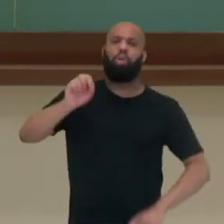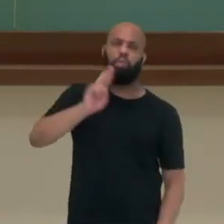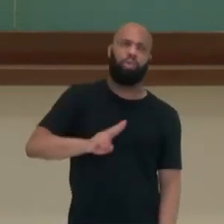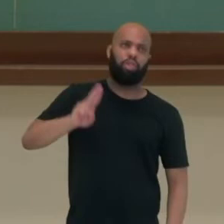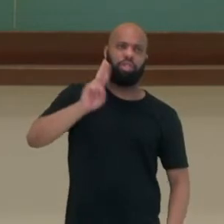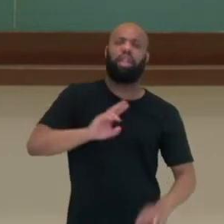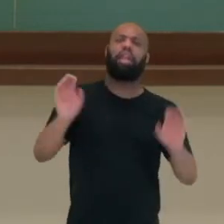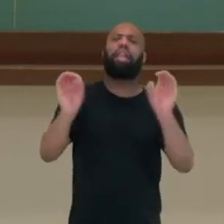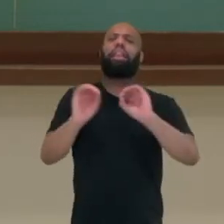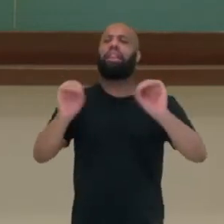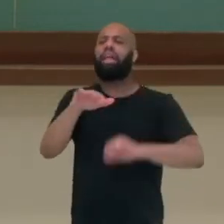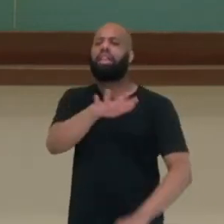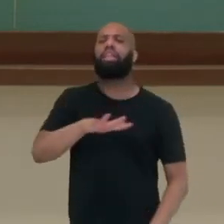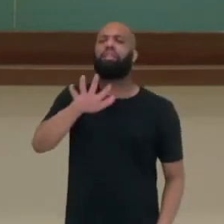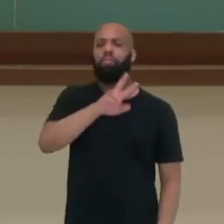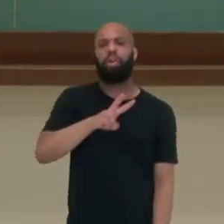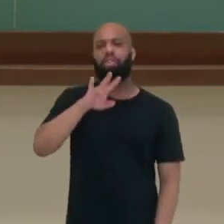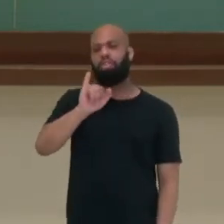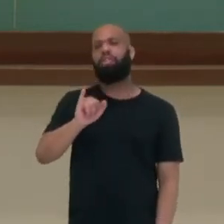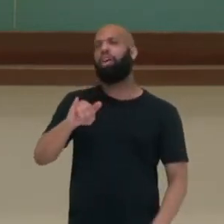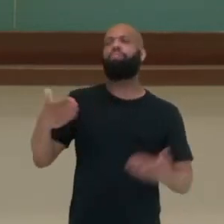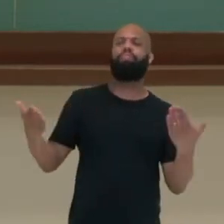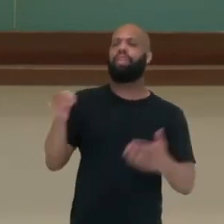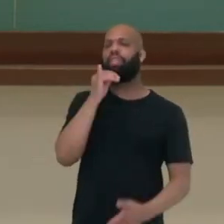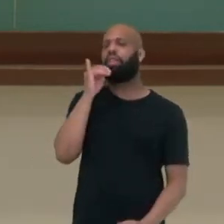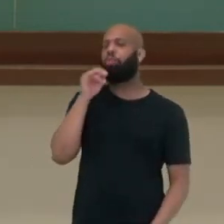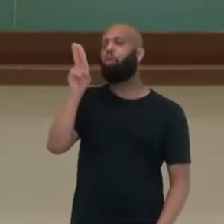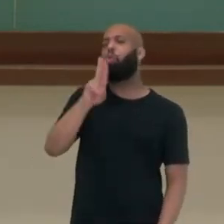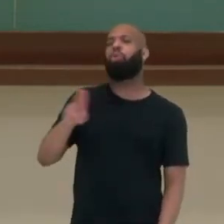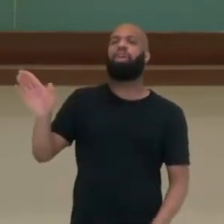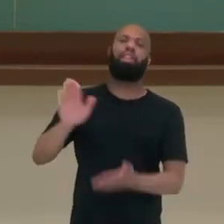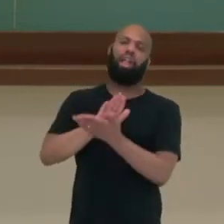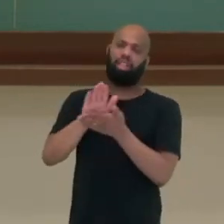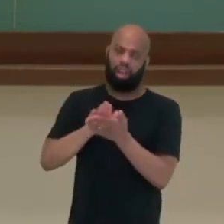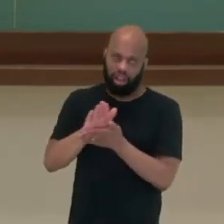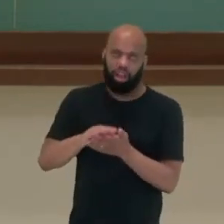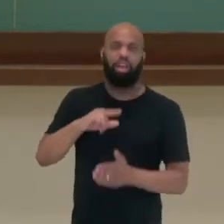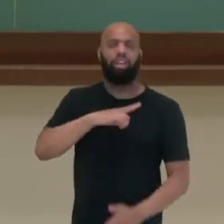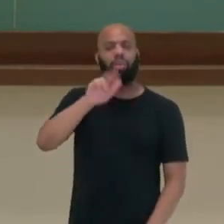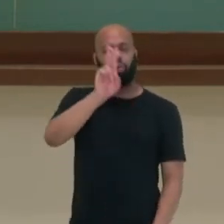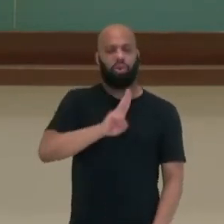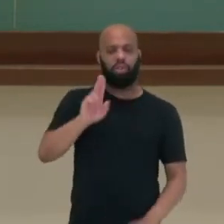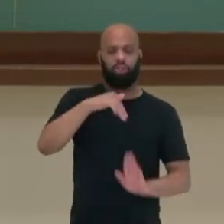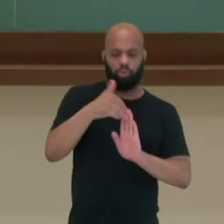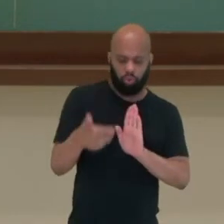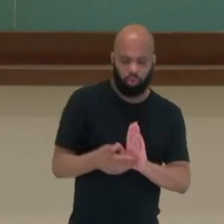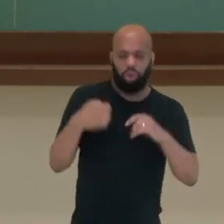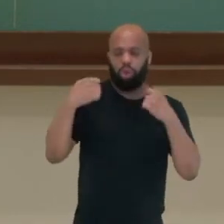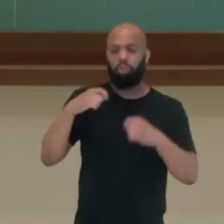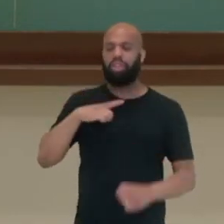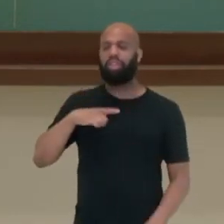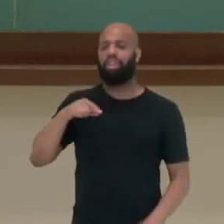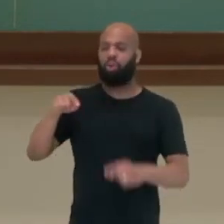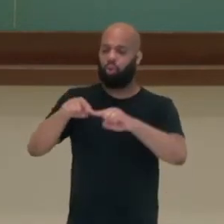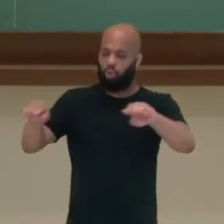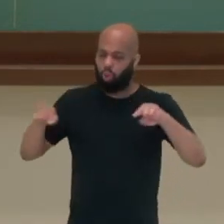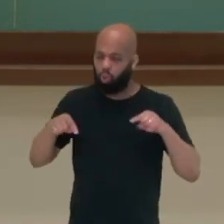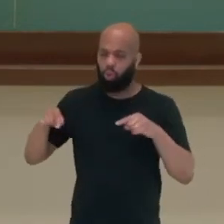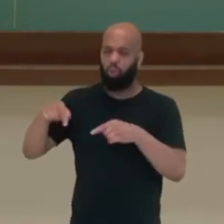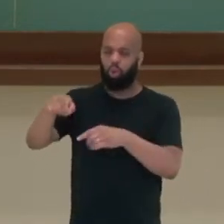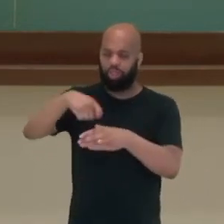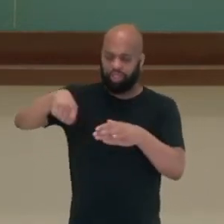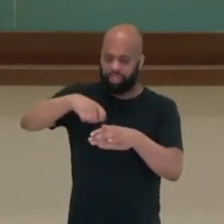espaço ficará como inútil, sem ser utilizado. Então eu preciso de uma cozinha, preciso de um banheiro, preciso